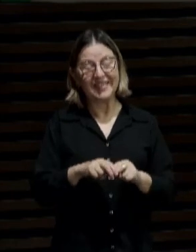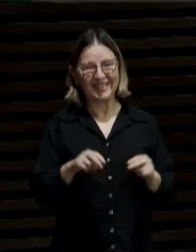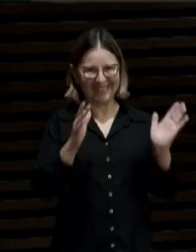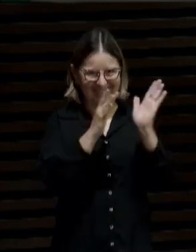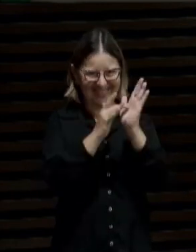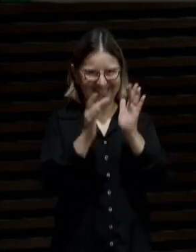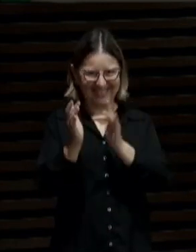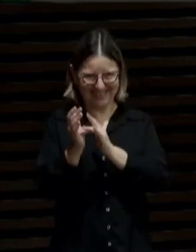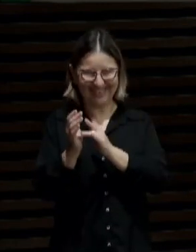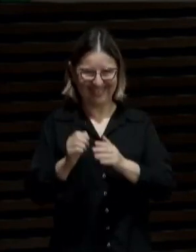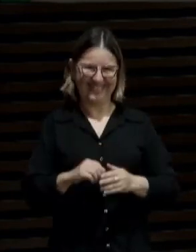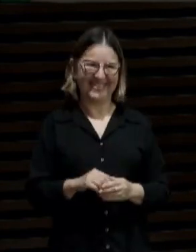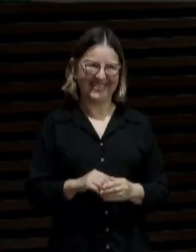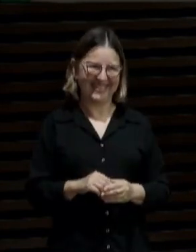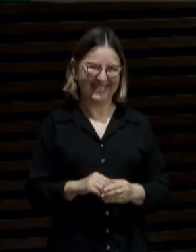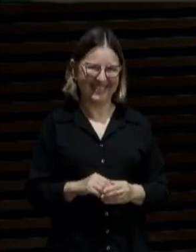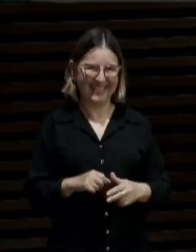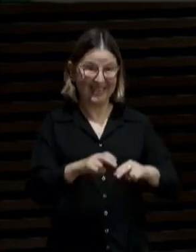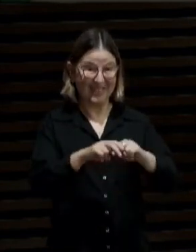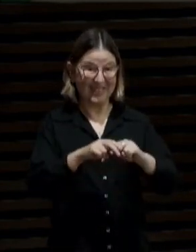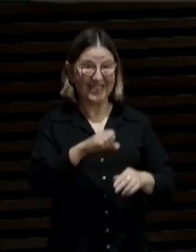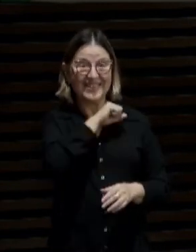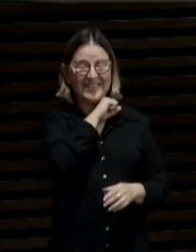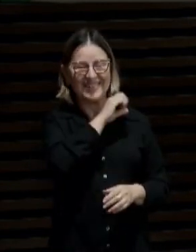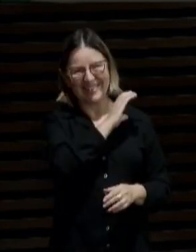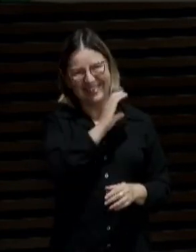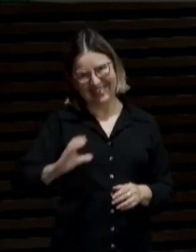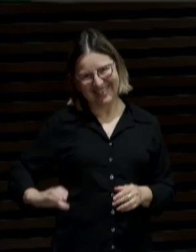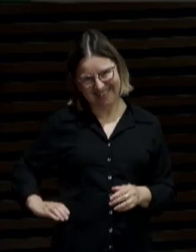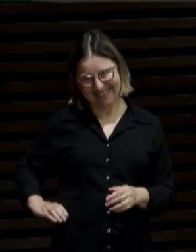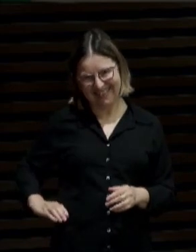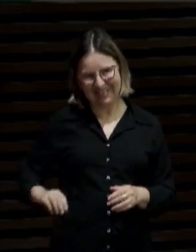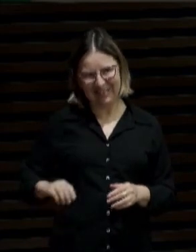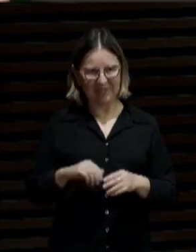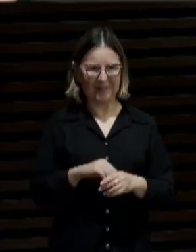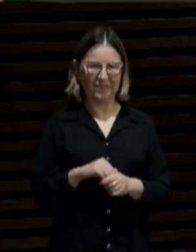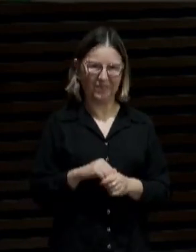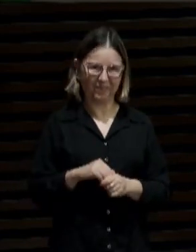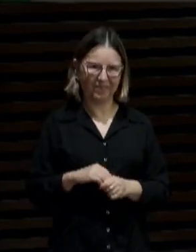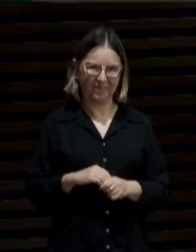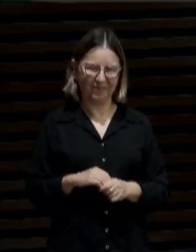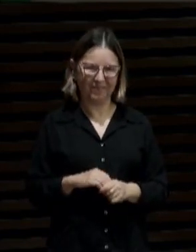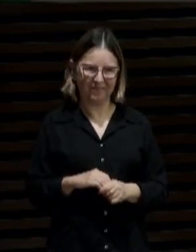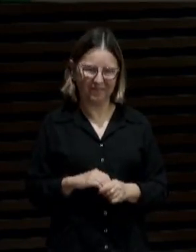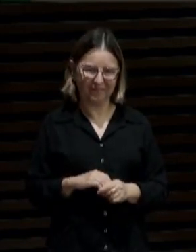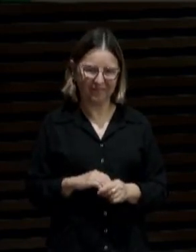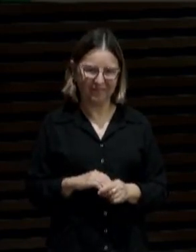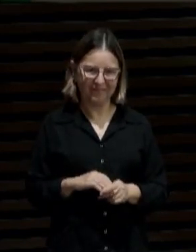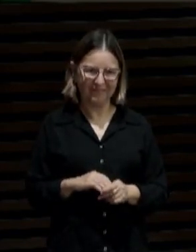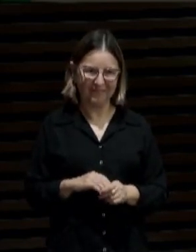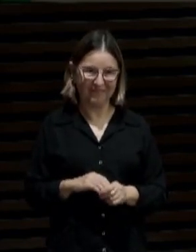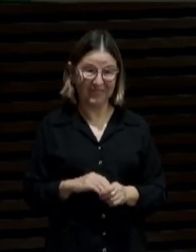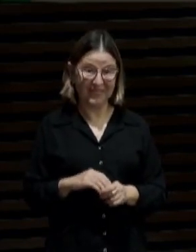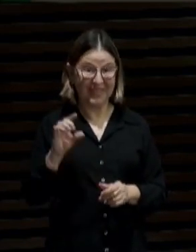Eu vou apresentar os méritos de Cristo. Na hora de pisar na balança e ver se eu fui bom o suficiente, não sou eu que vou subir lá. É